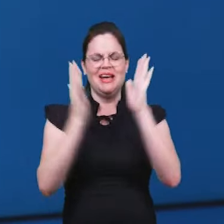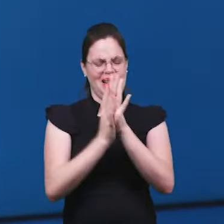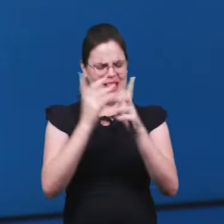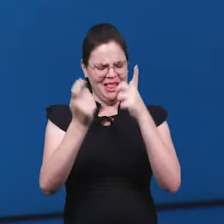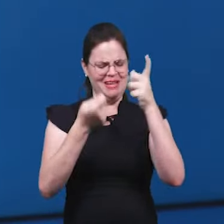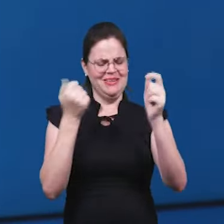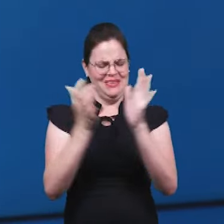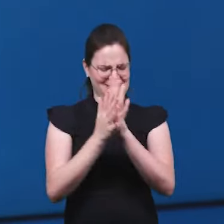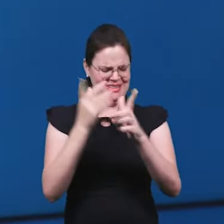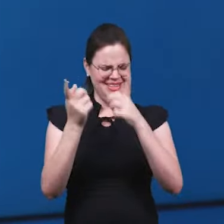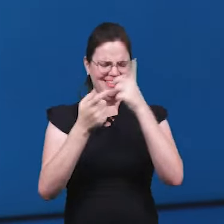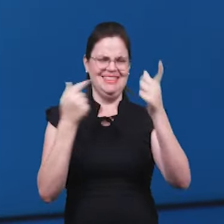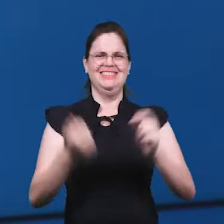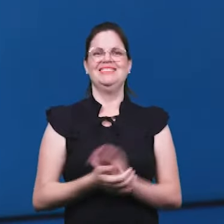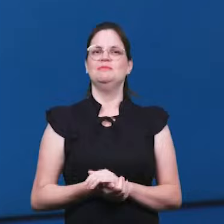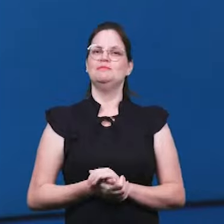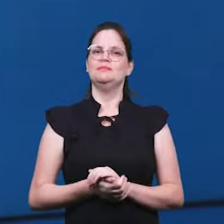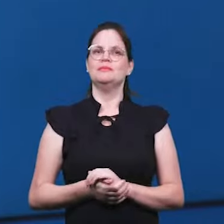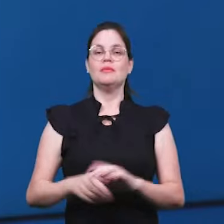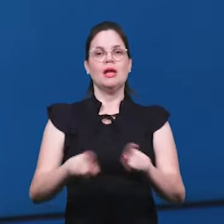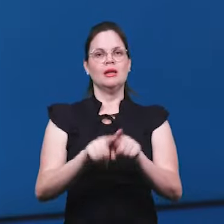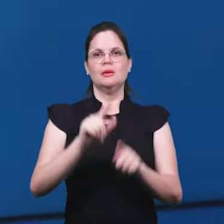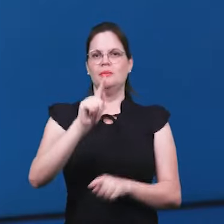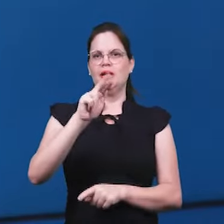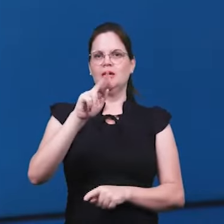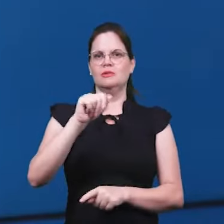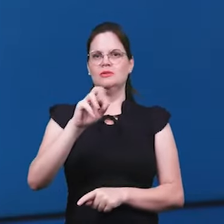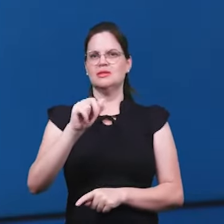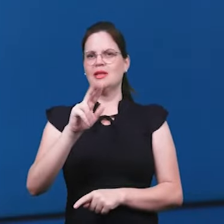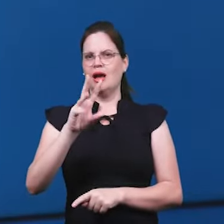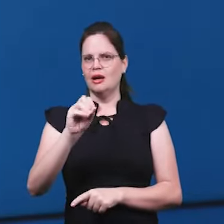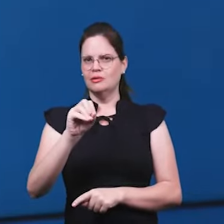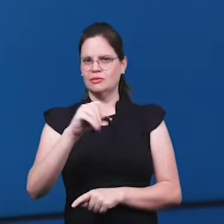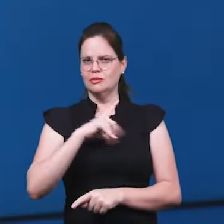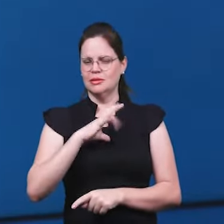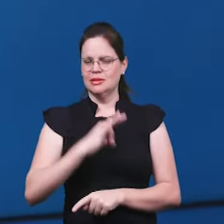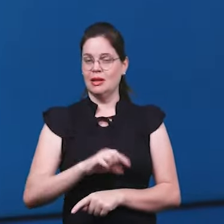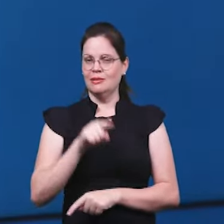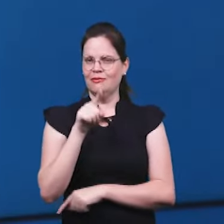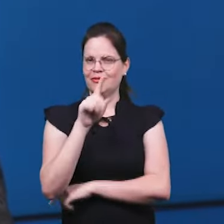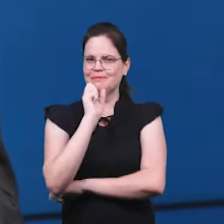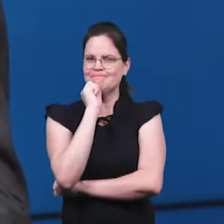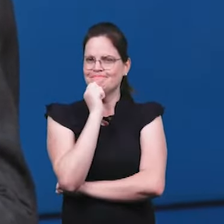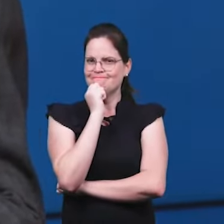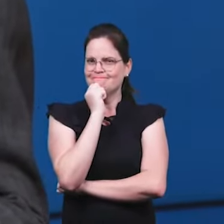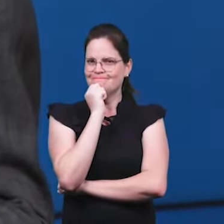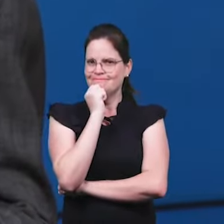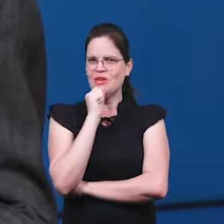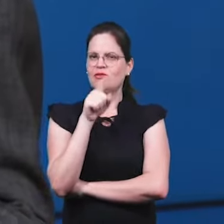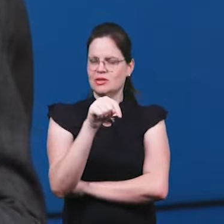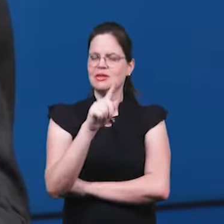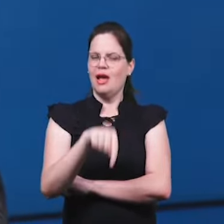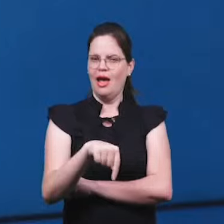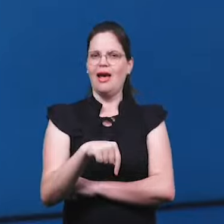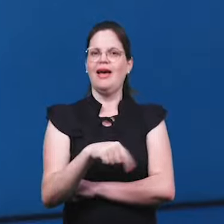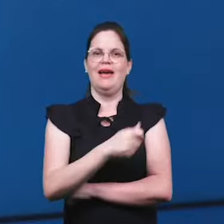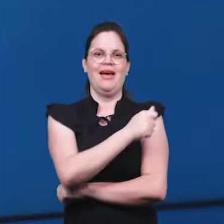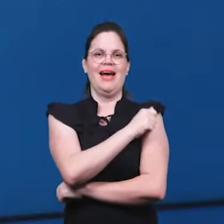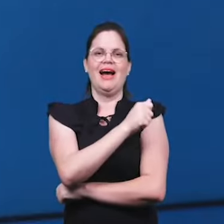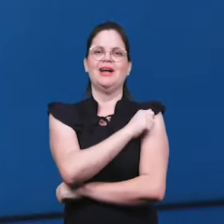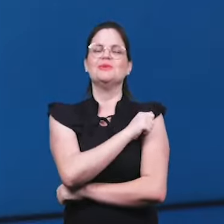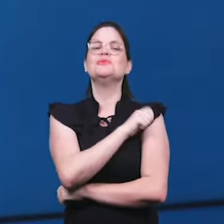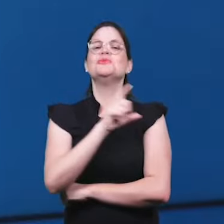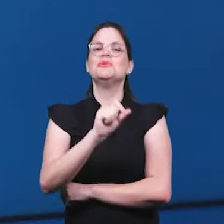e aleluia com muita alegria. Gustavo, você certamente, você deve ser aluno da